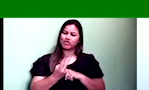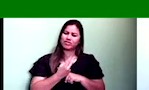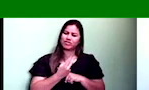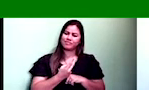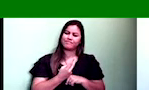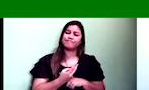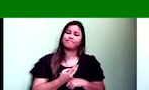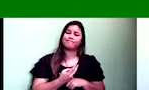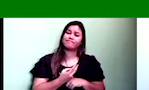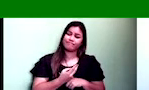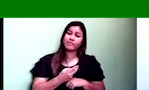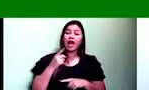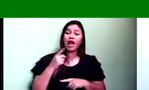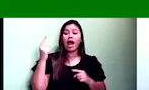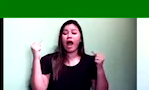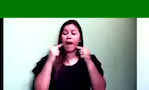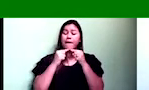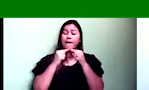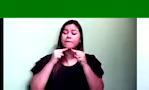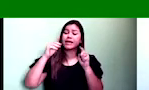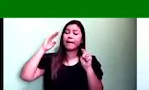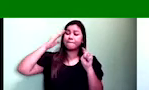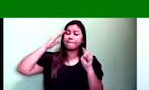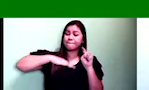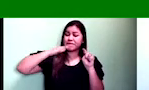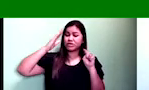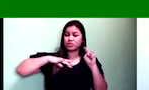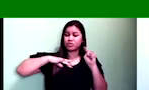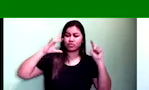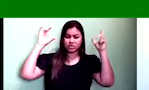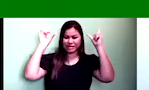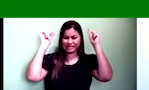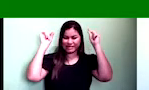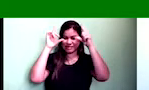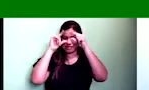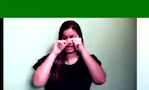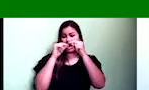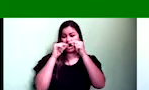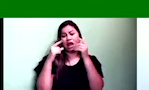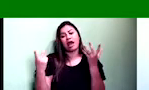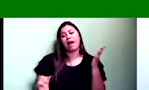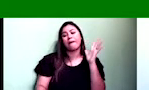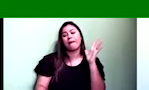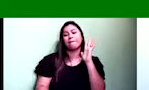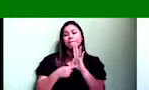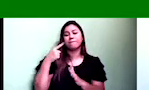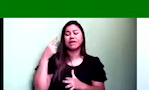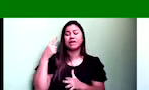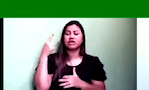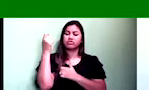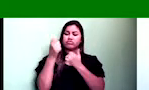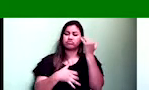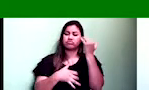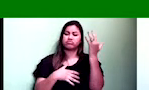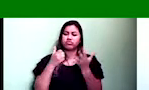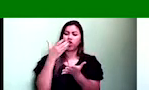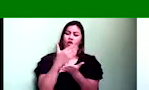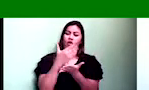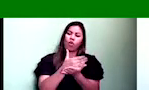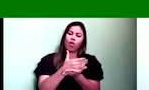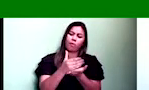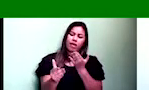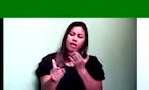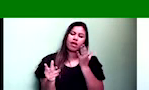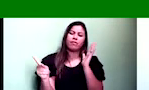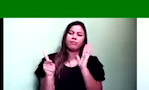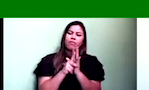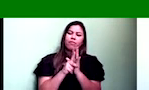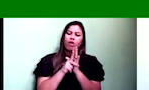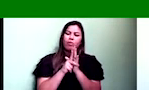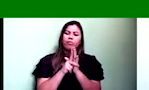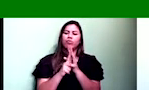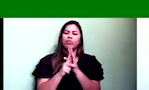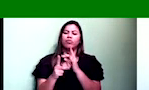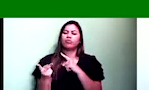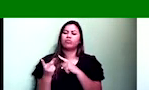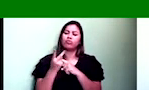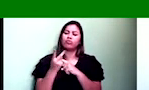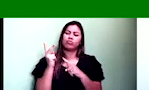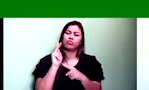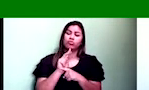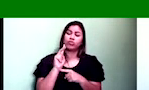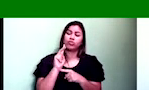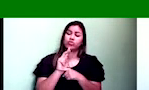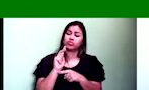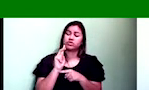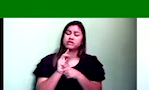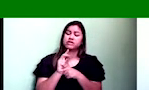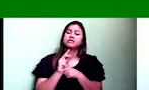primeira alusão e é considerada o início da proteção por